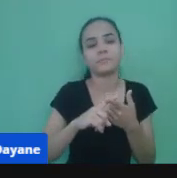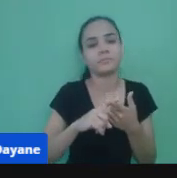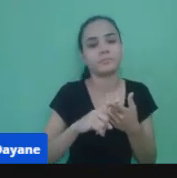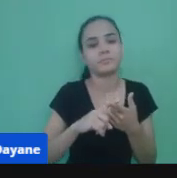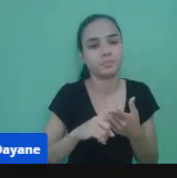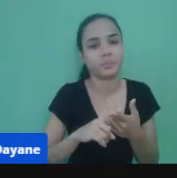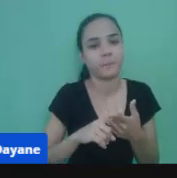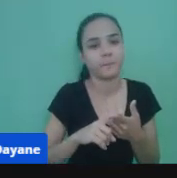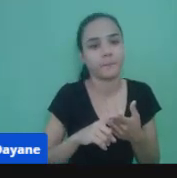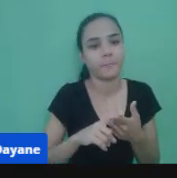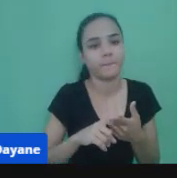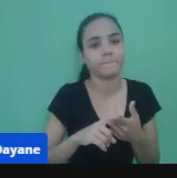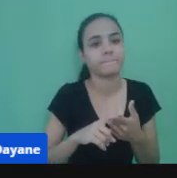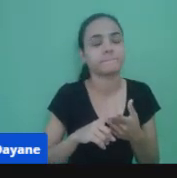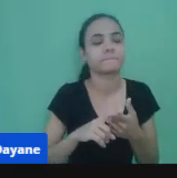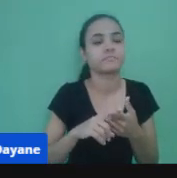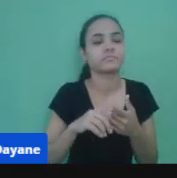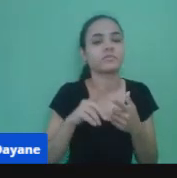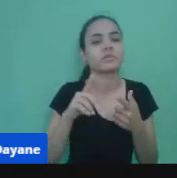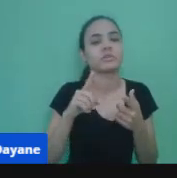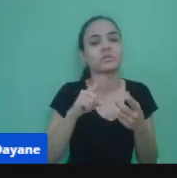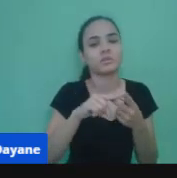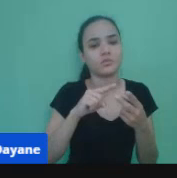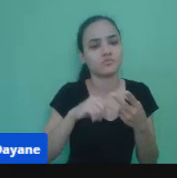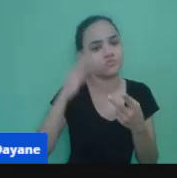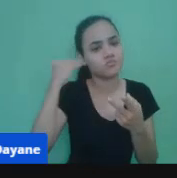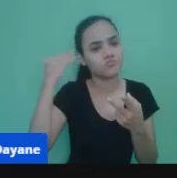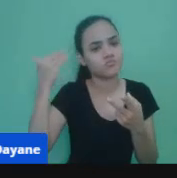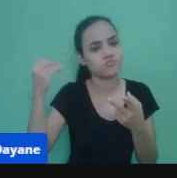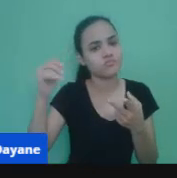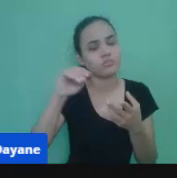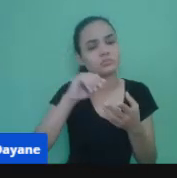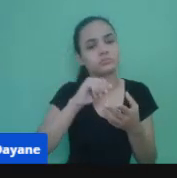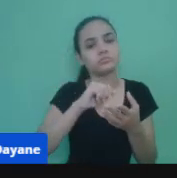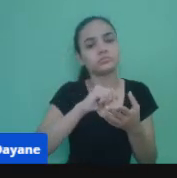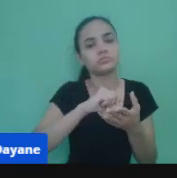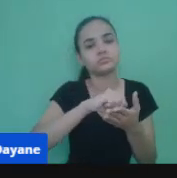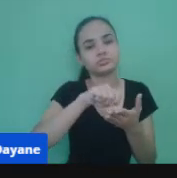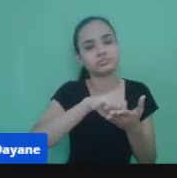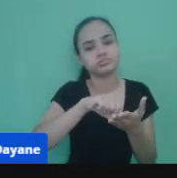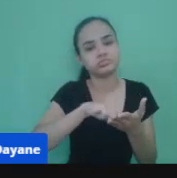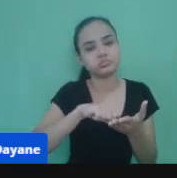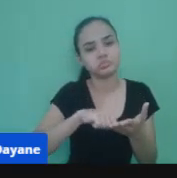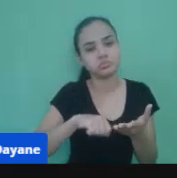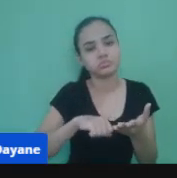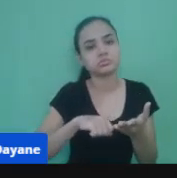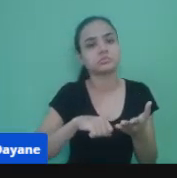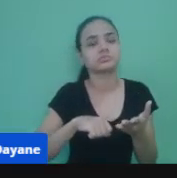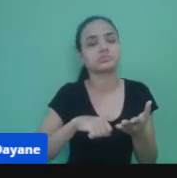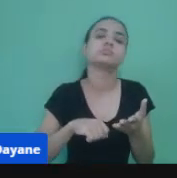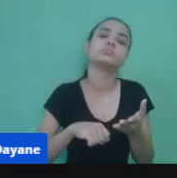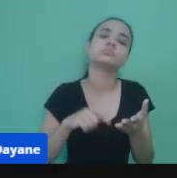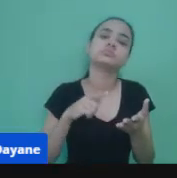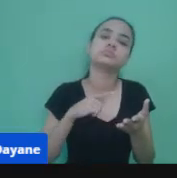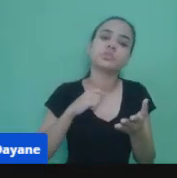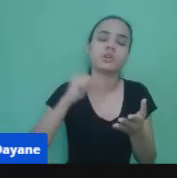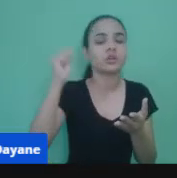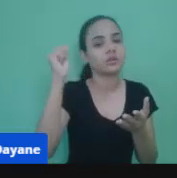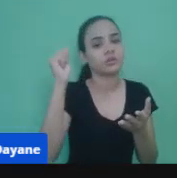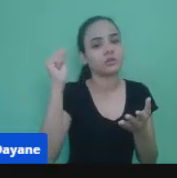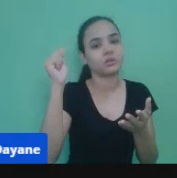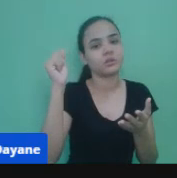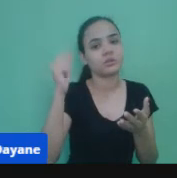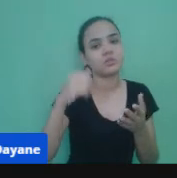Caio Blatt, Maria Flor, João Miguel, nacionalidade Brasil. Beleza, feita a visualização, feita a